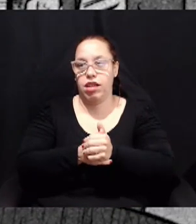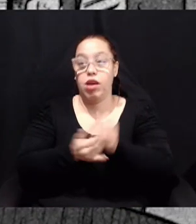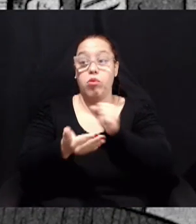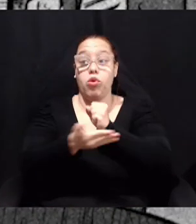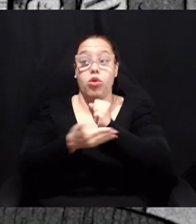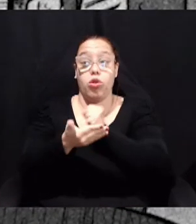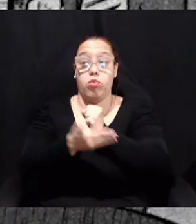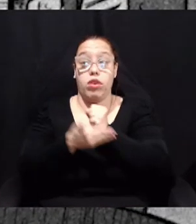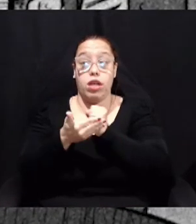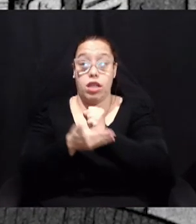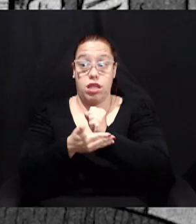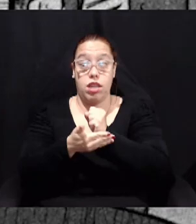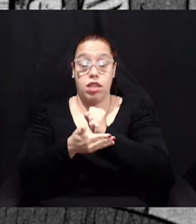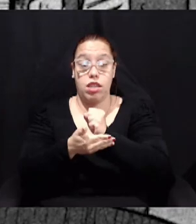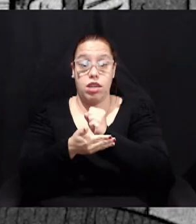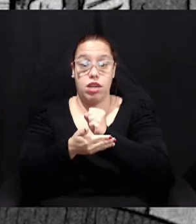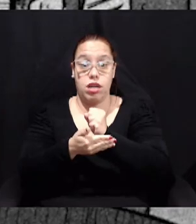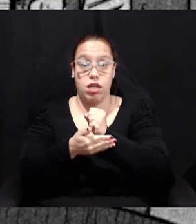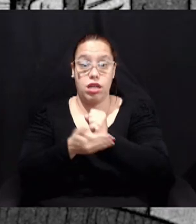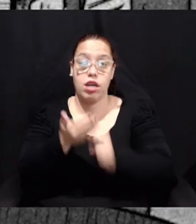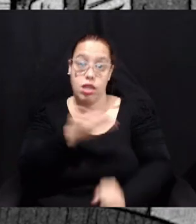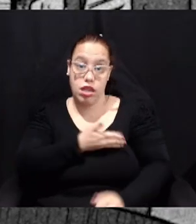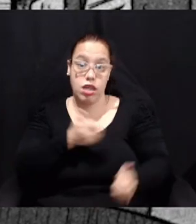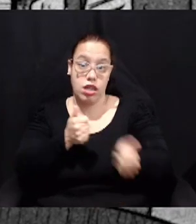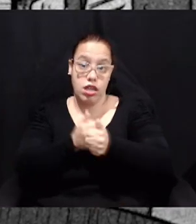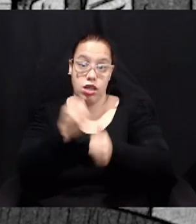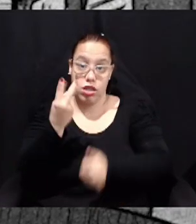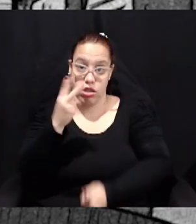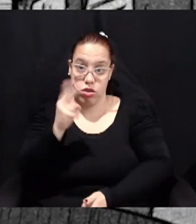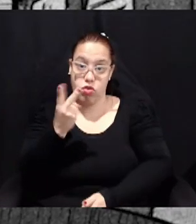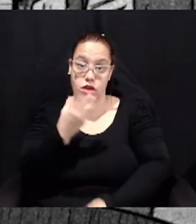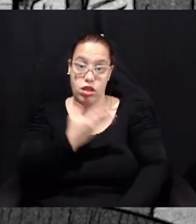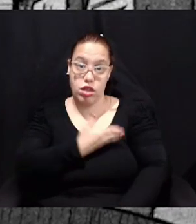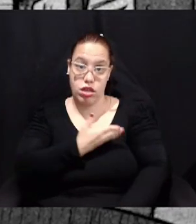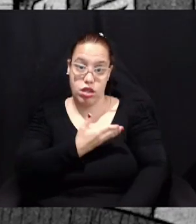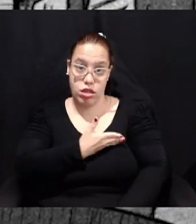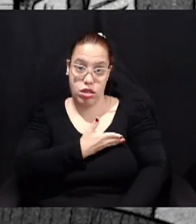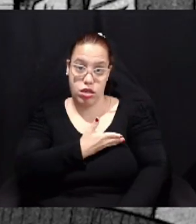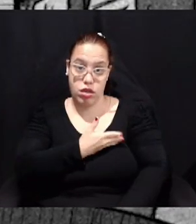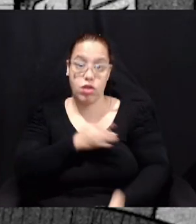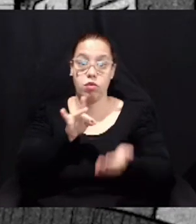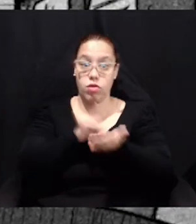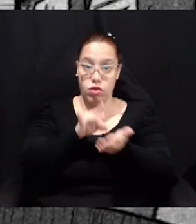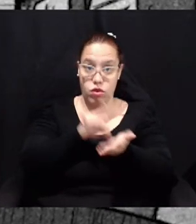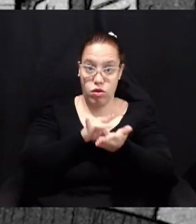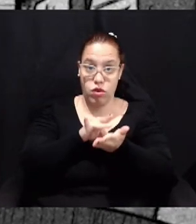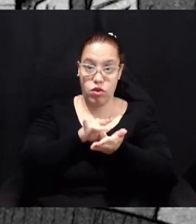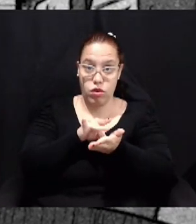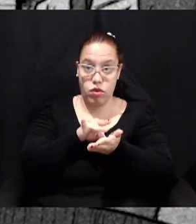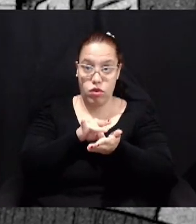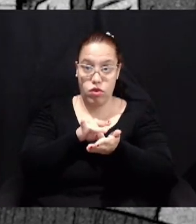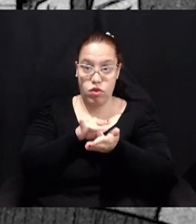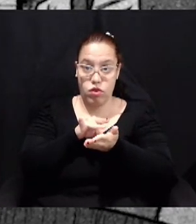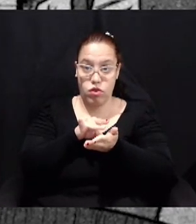em amigas próximas, 2 amigas, na verdade, e também muitos... Vou